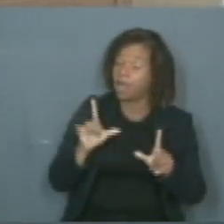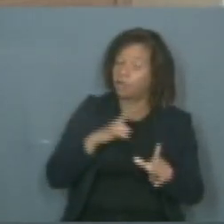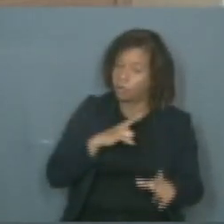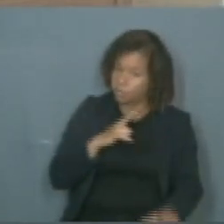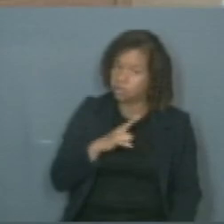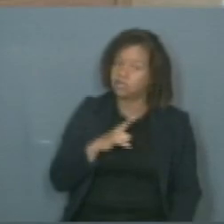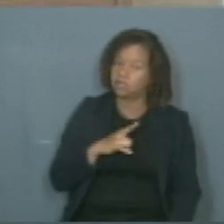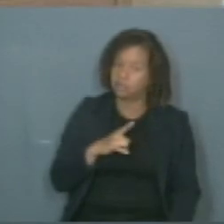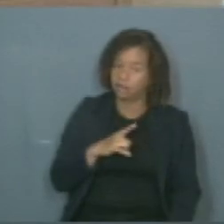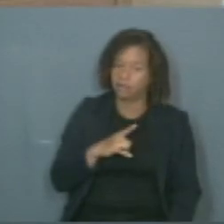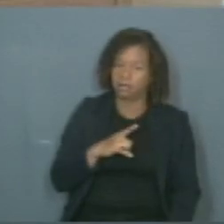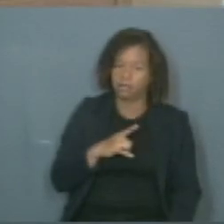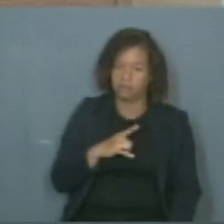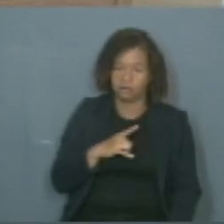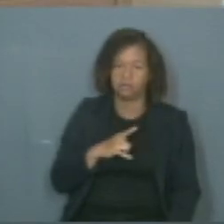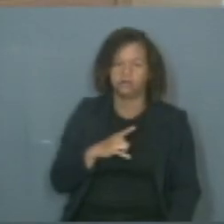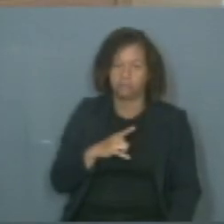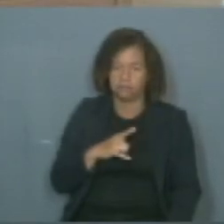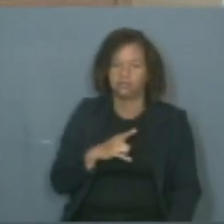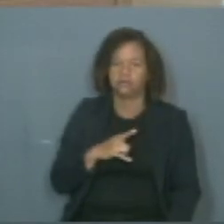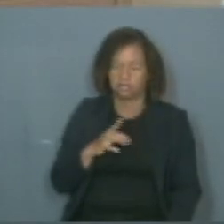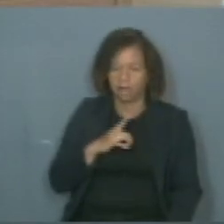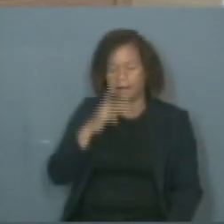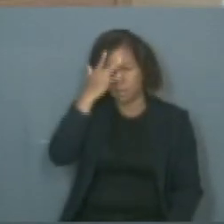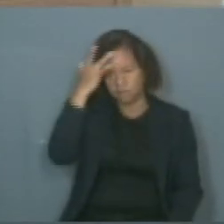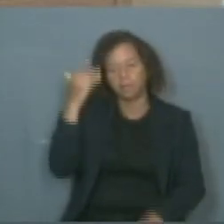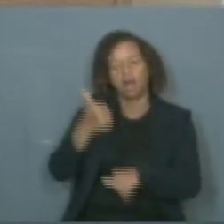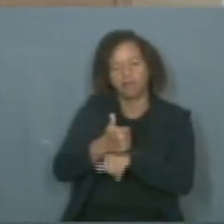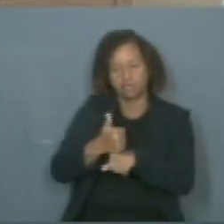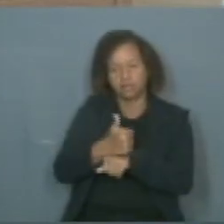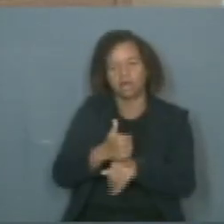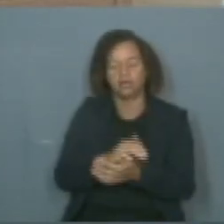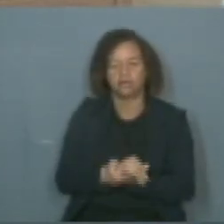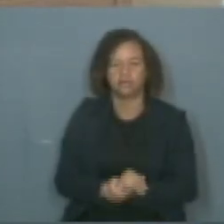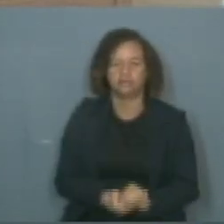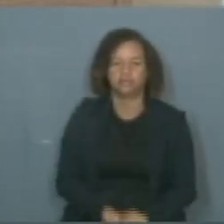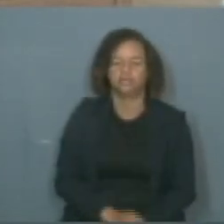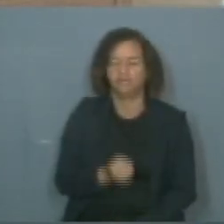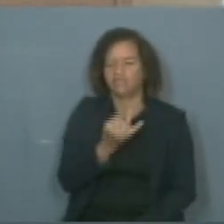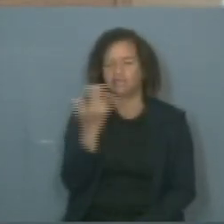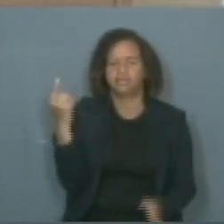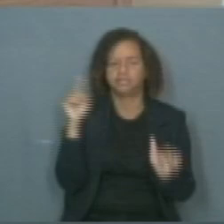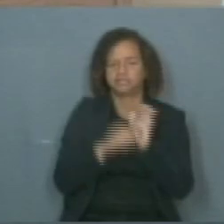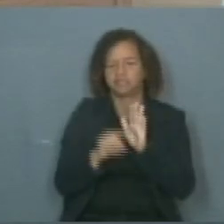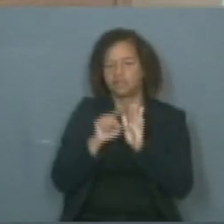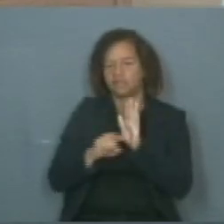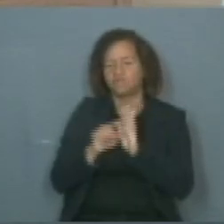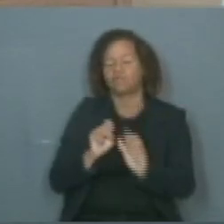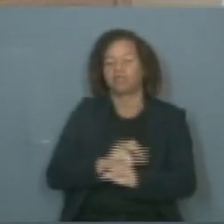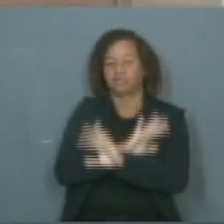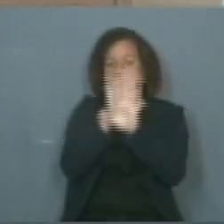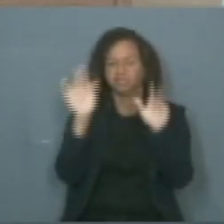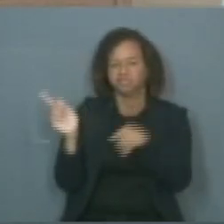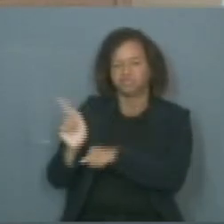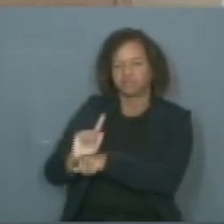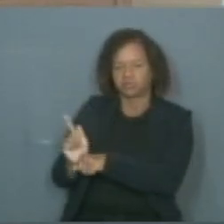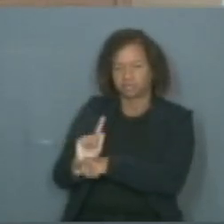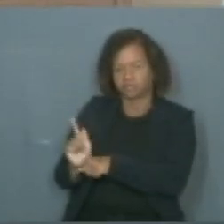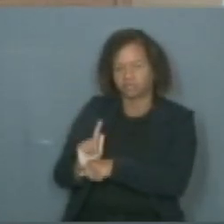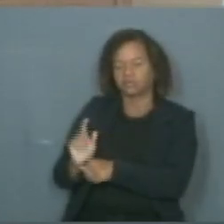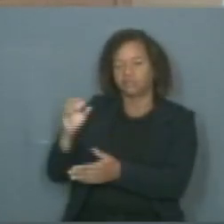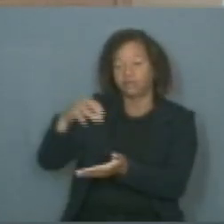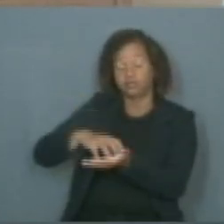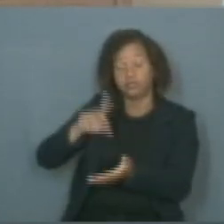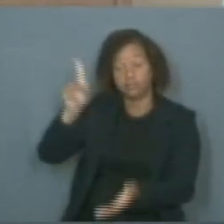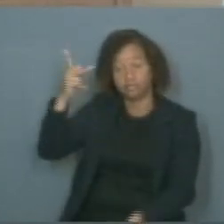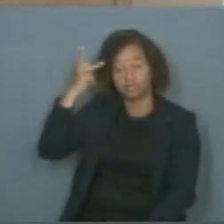têm cunho científico, né? Então, os sérios questionamentos, a transparência na gestão desse centro de São